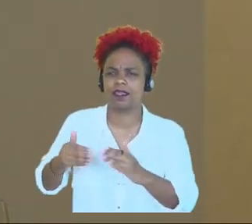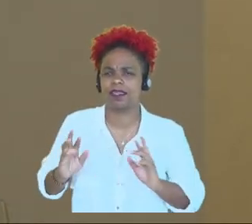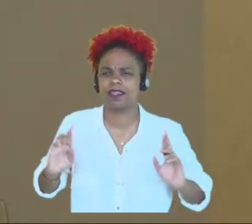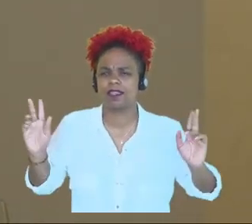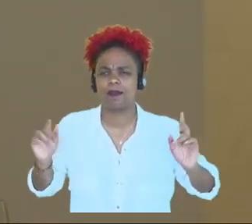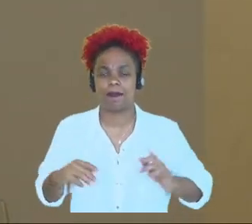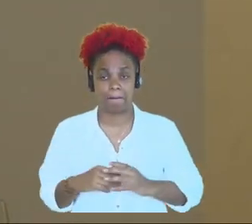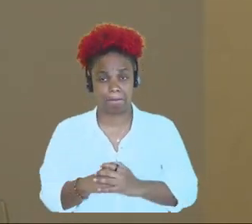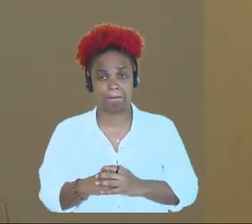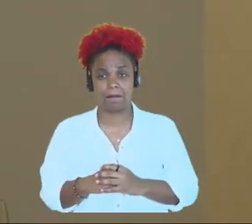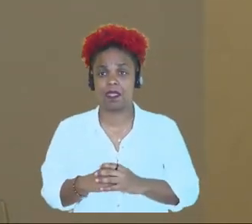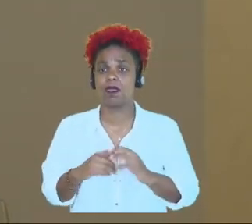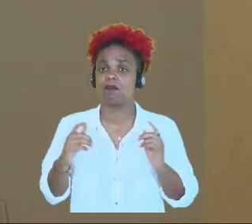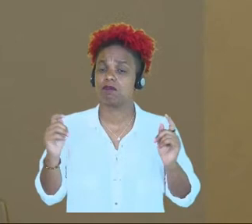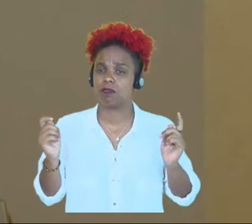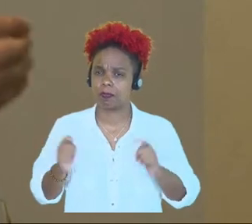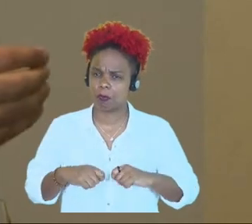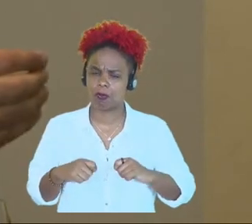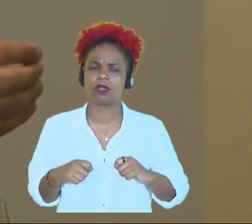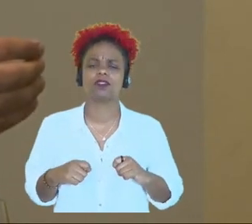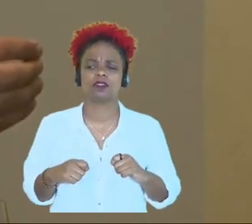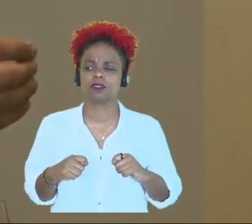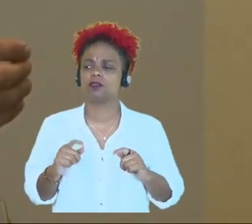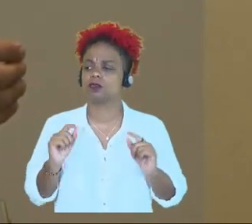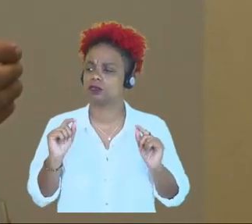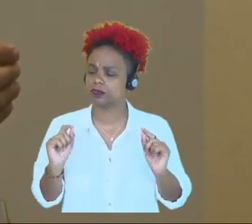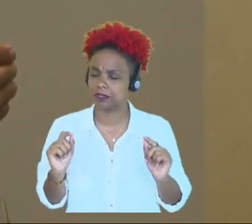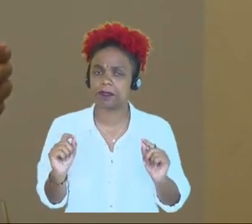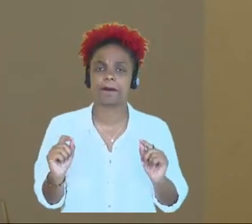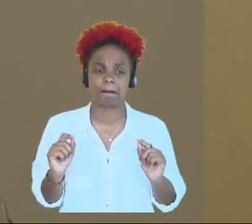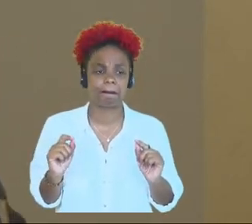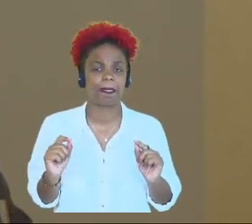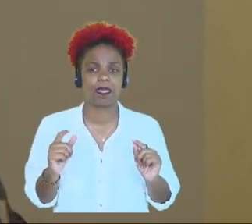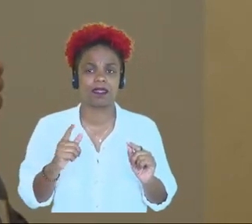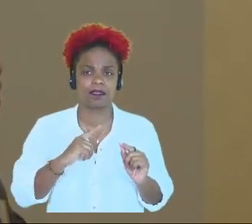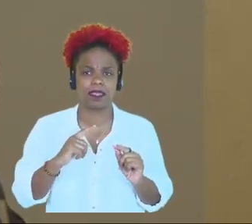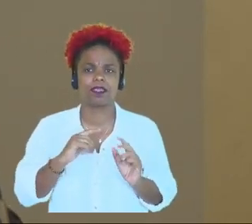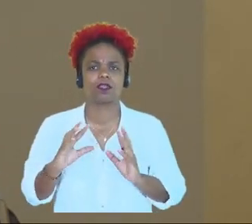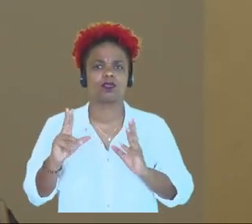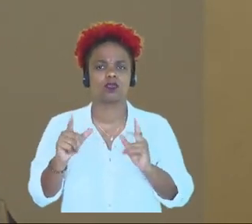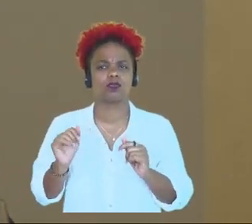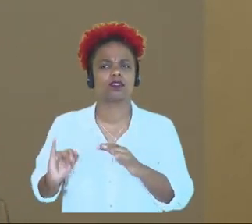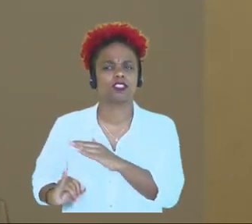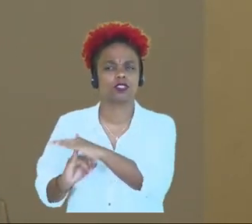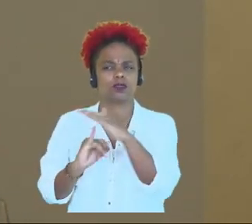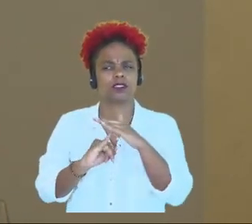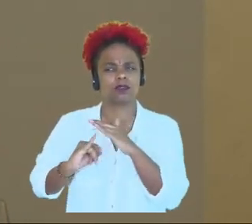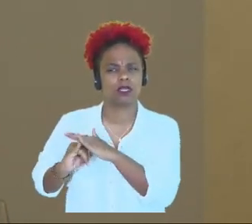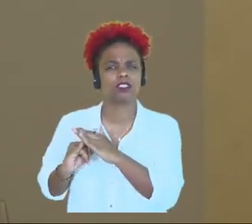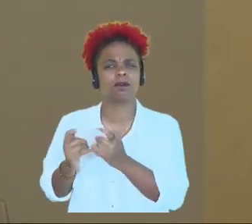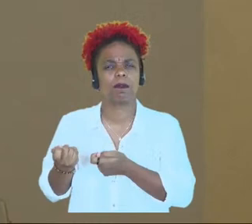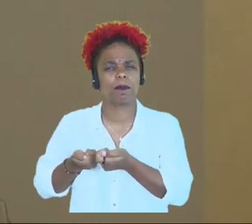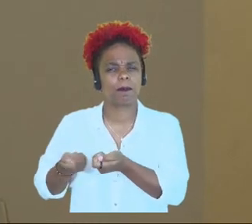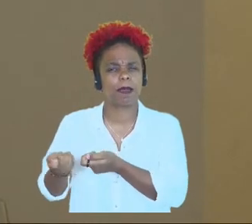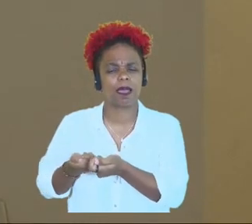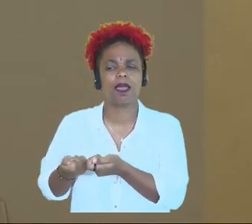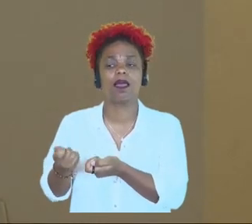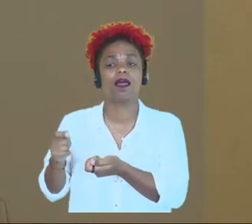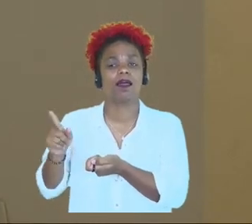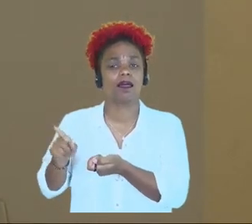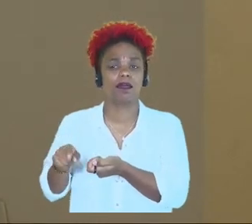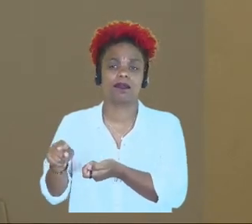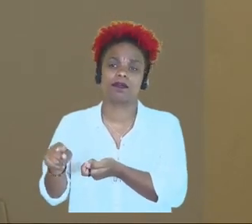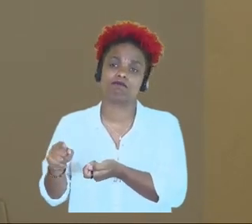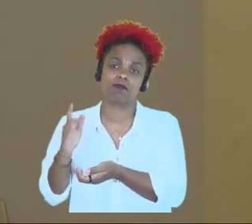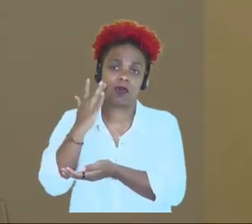trata, ela pode muito facilmente atropelar as instituições e se transformar em algo que